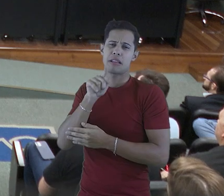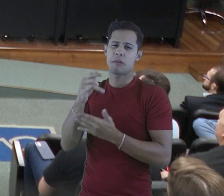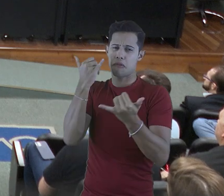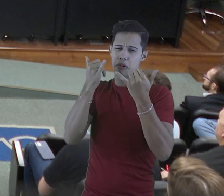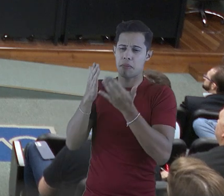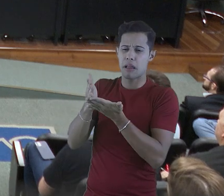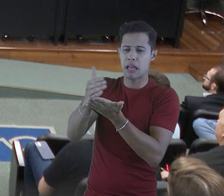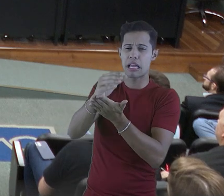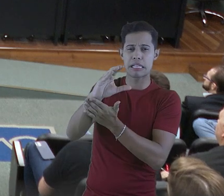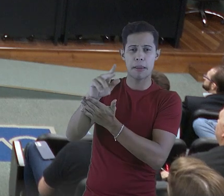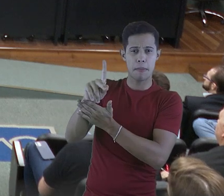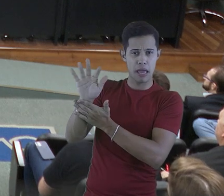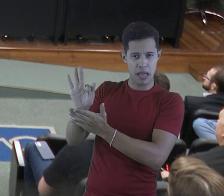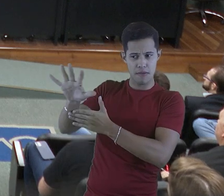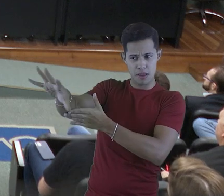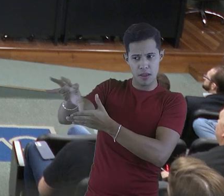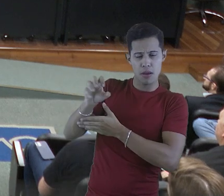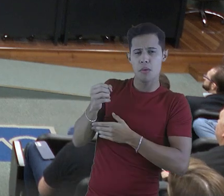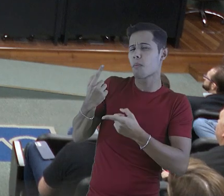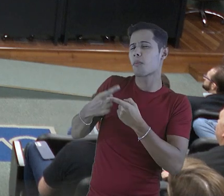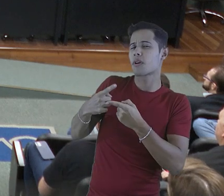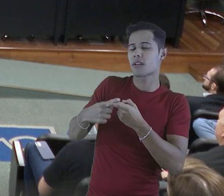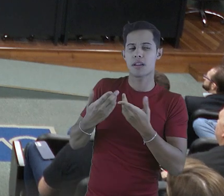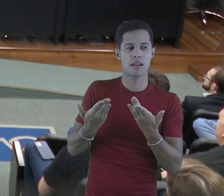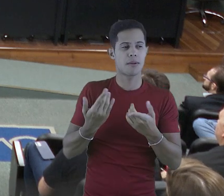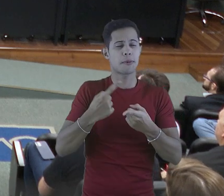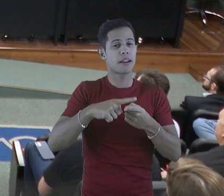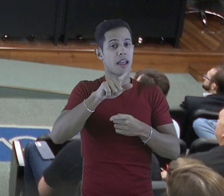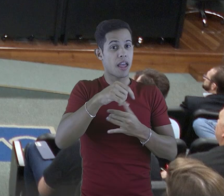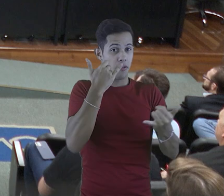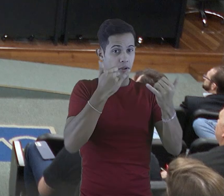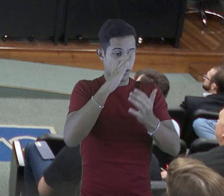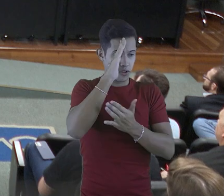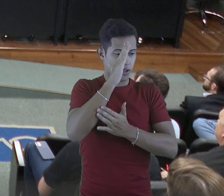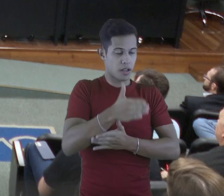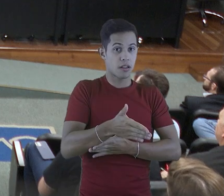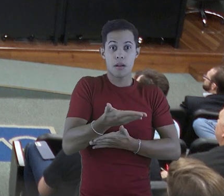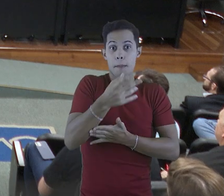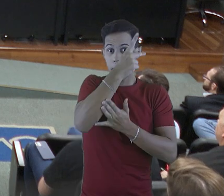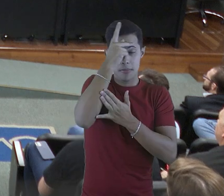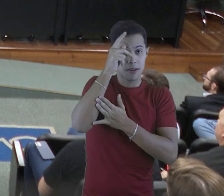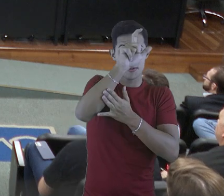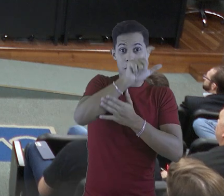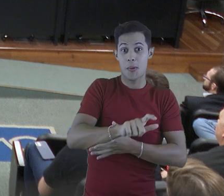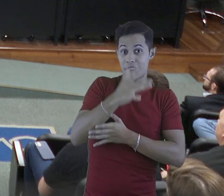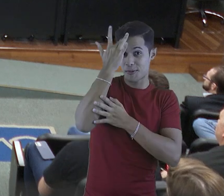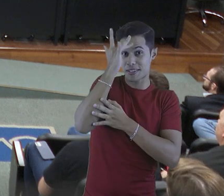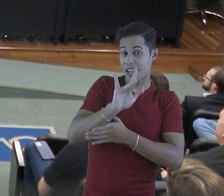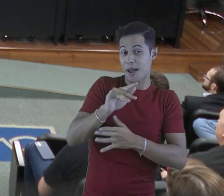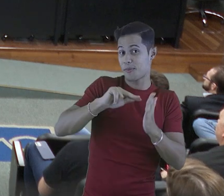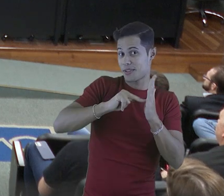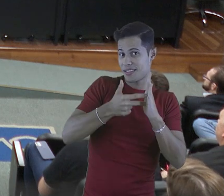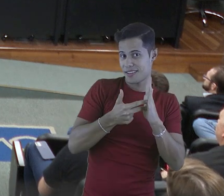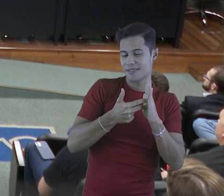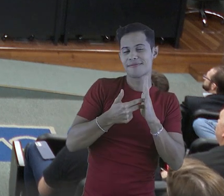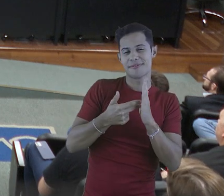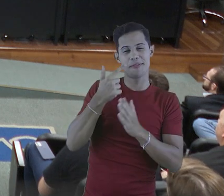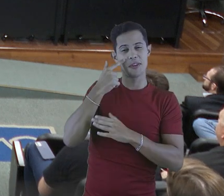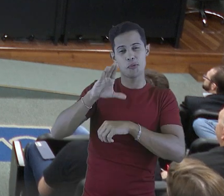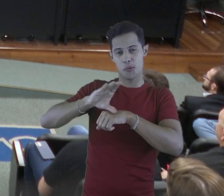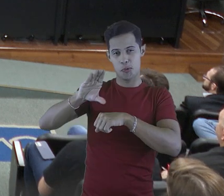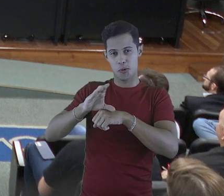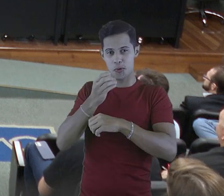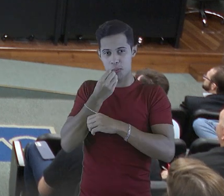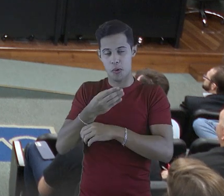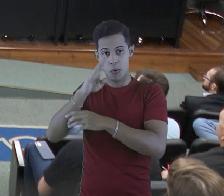direto dado direto a pessoa não sabe por isso a capacitação inicial você sabe o que é o dado direto o é dado direto para ser anonimizado e daí você entra